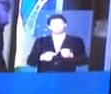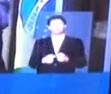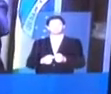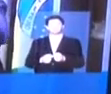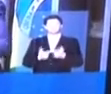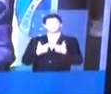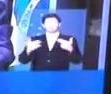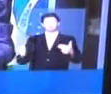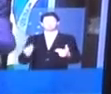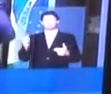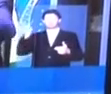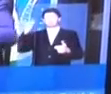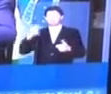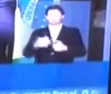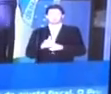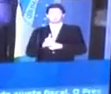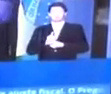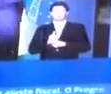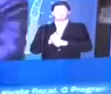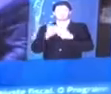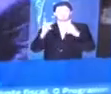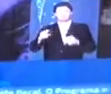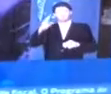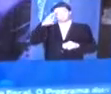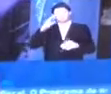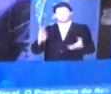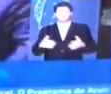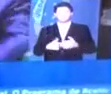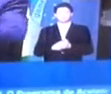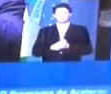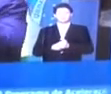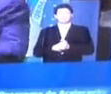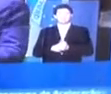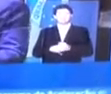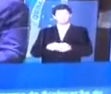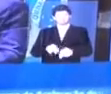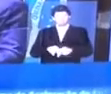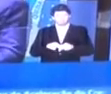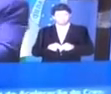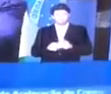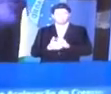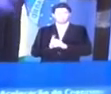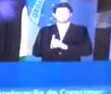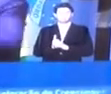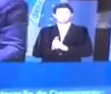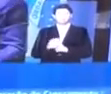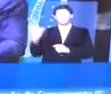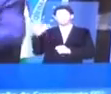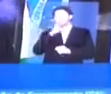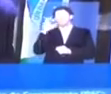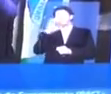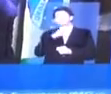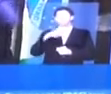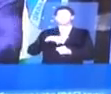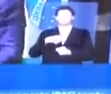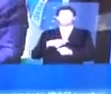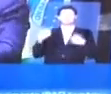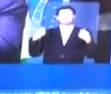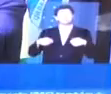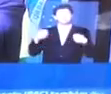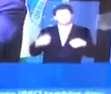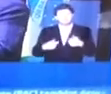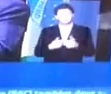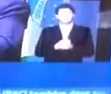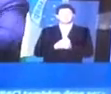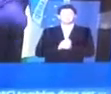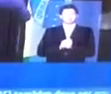anos, o traficante vai continuar usando, no arrepio da lei, as benesses dos menores